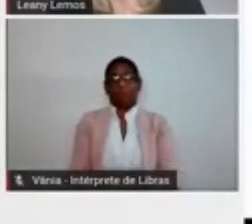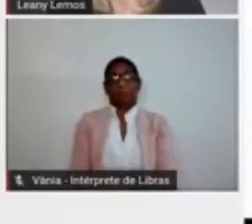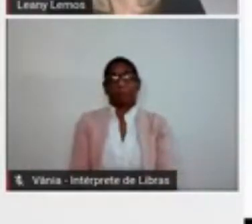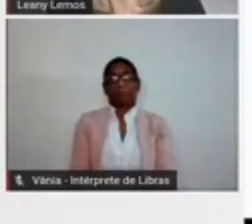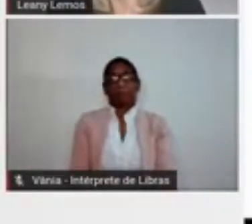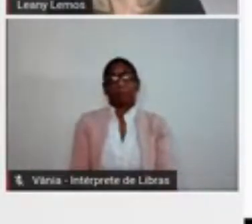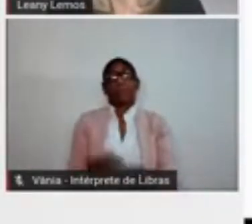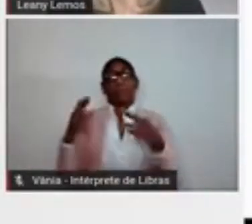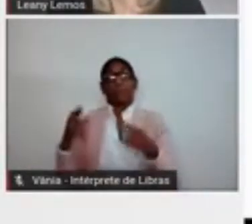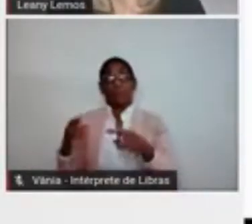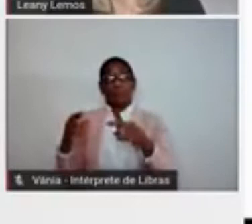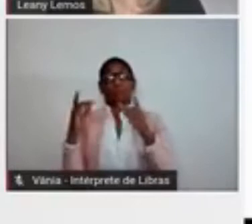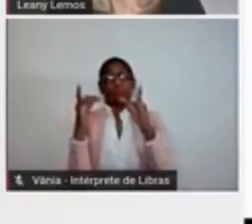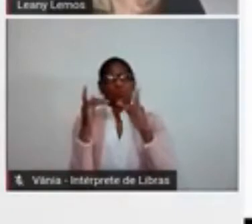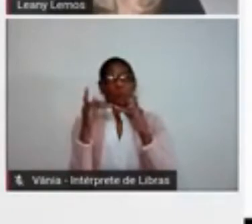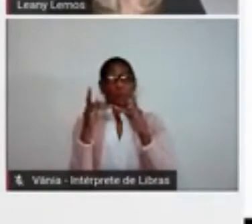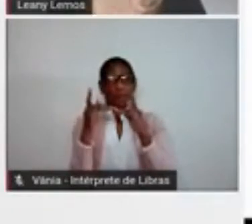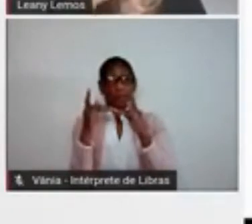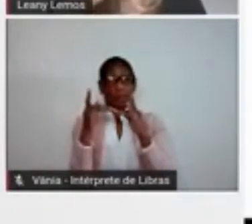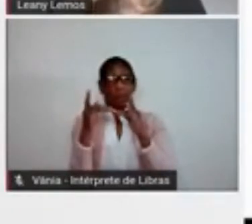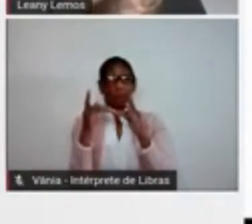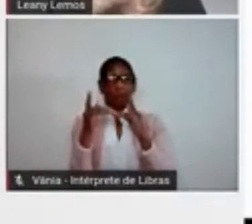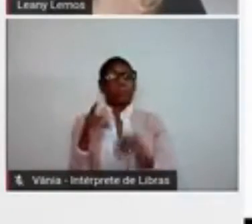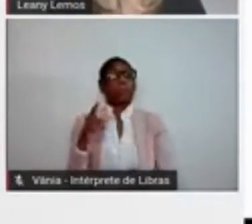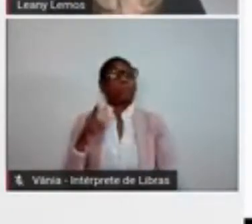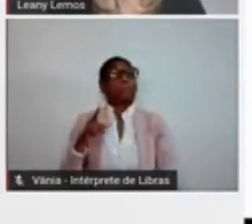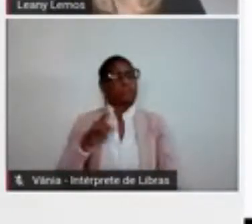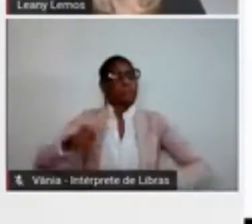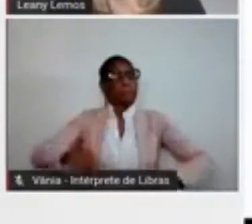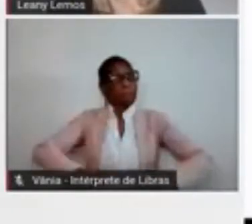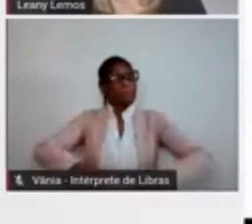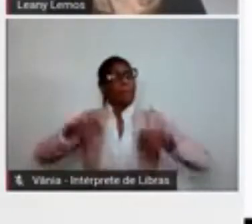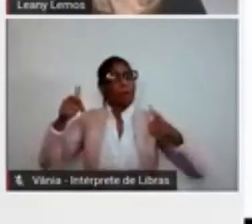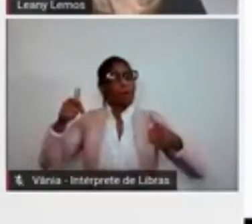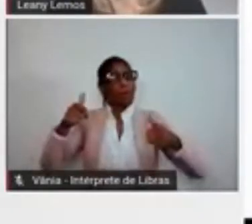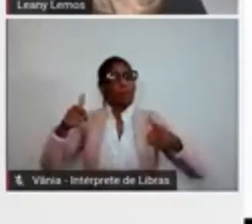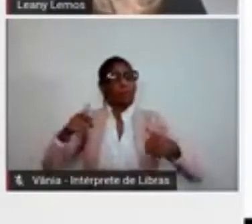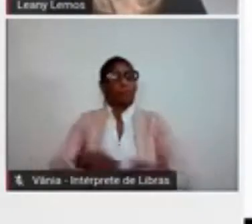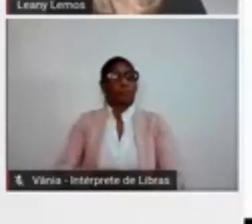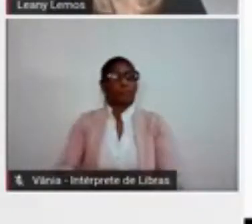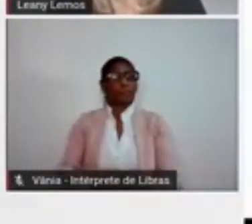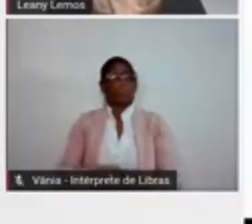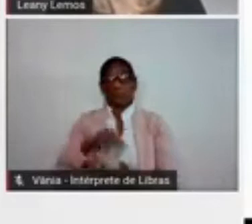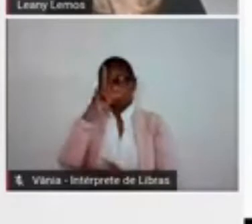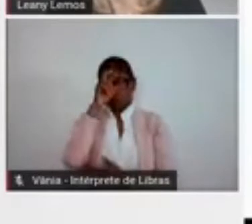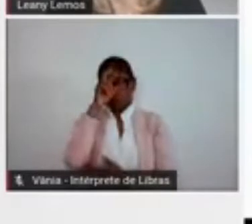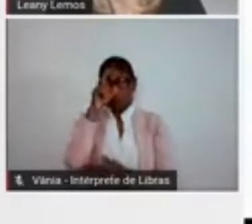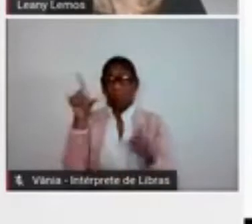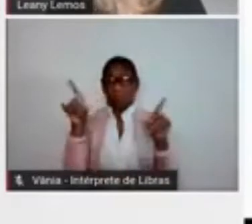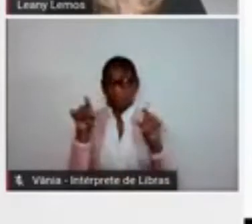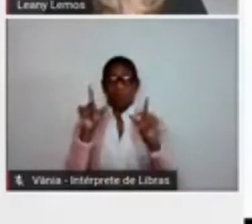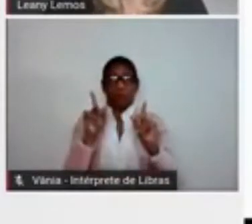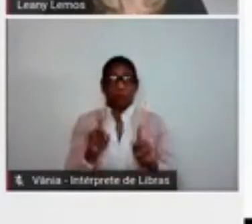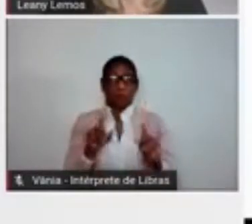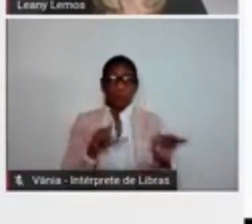A região de Guaíba aqui teve uma situação de melhora em alguns indicadores, como o de hospitalização